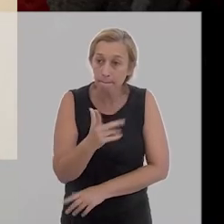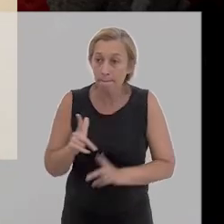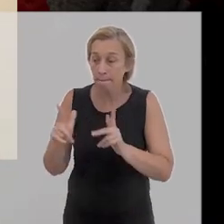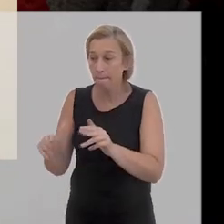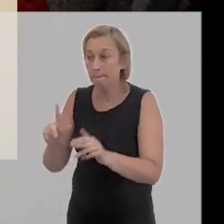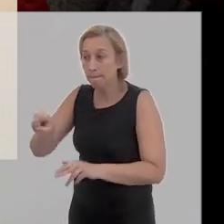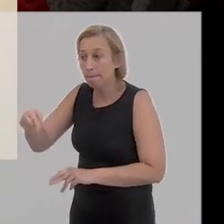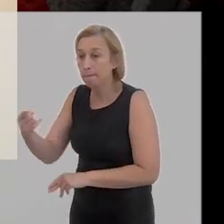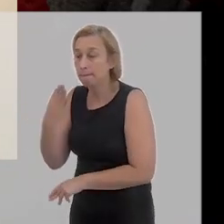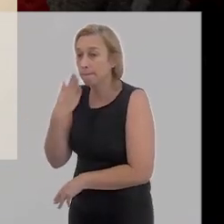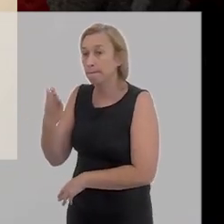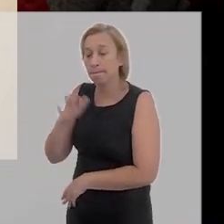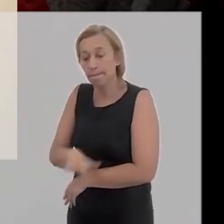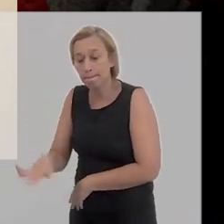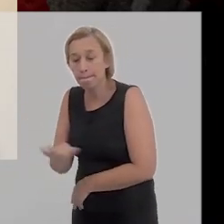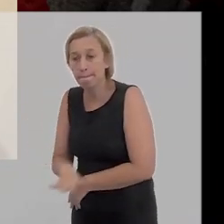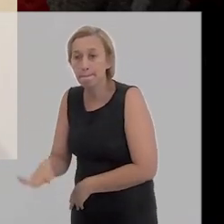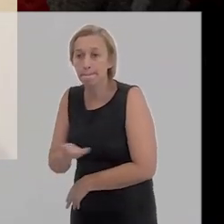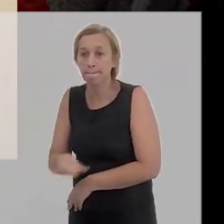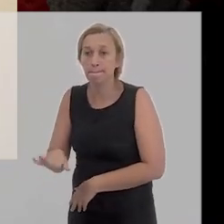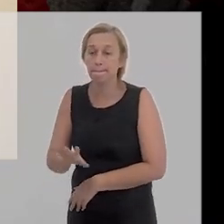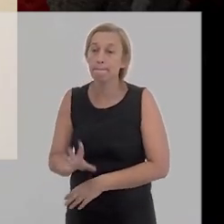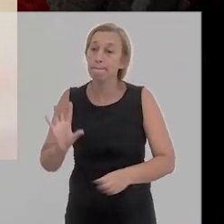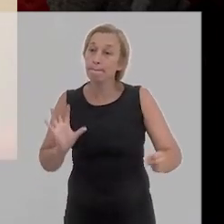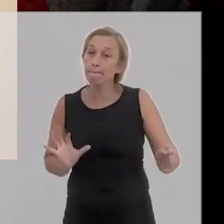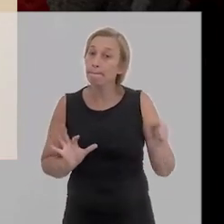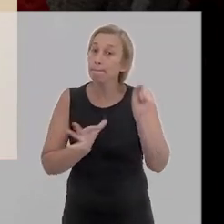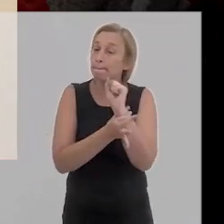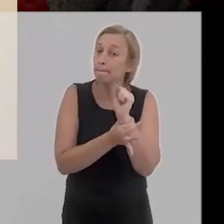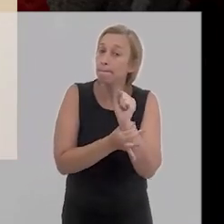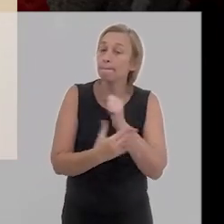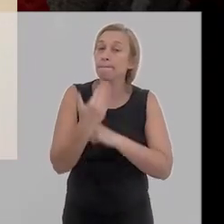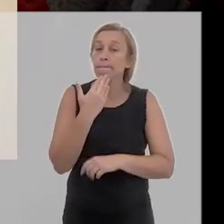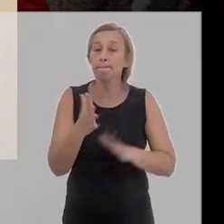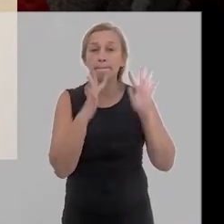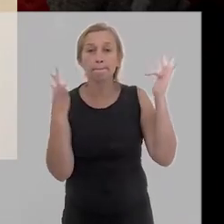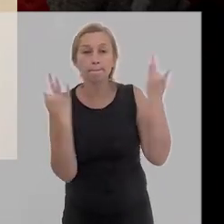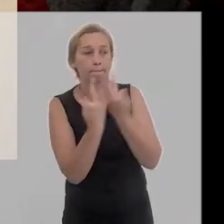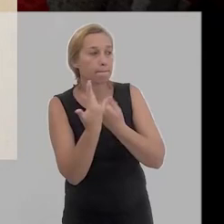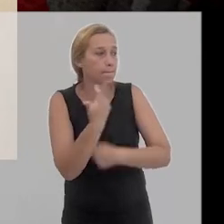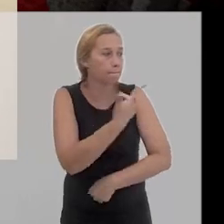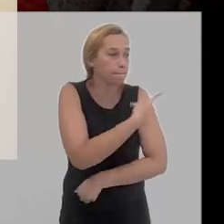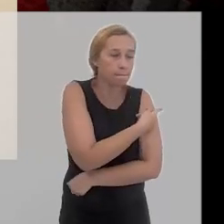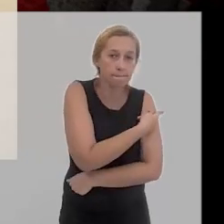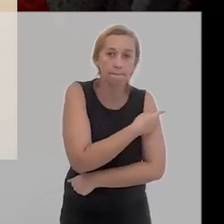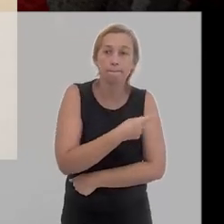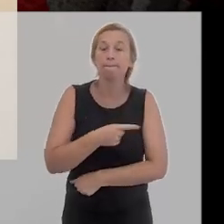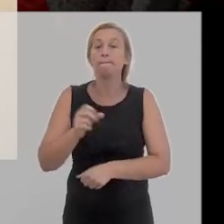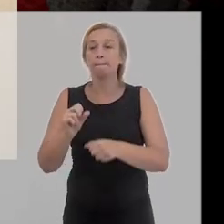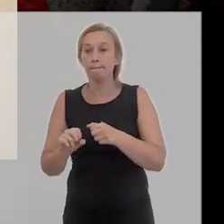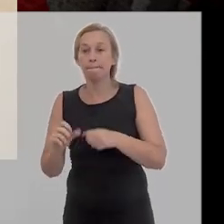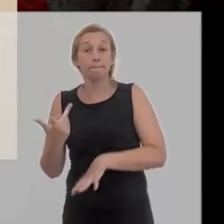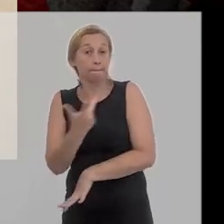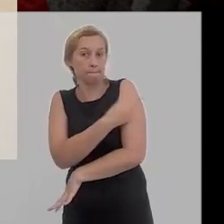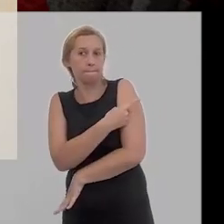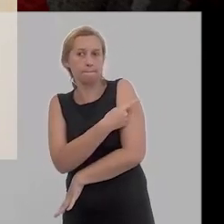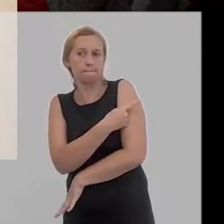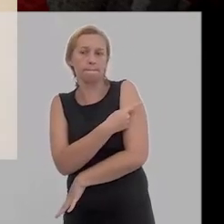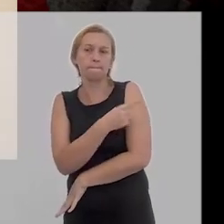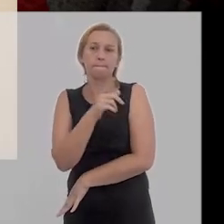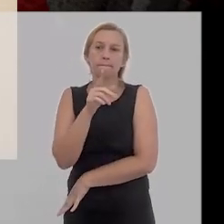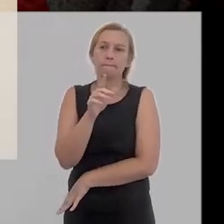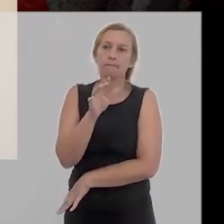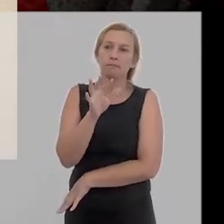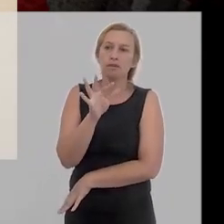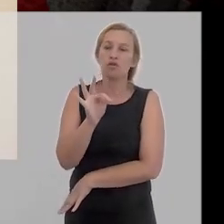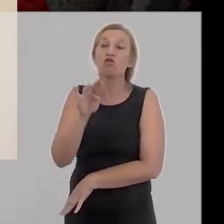responderem tão bem quanto uma criança hígida. E aí, a proteção, né, que a gente pede para os familiares se vacinarem, como a gente